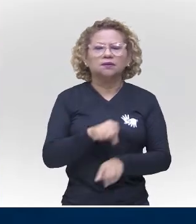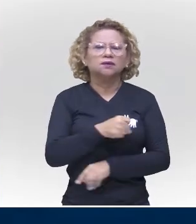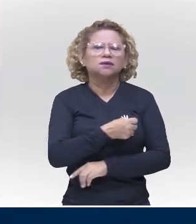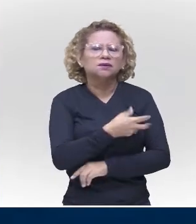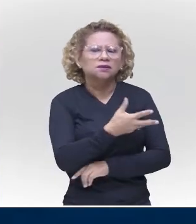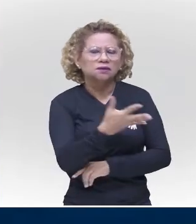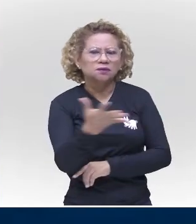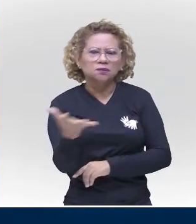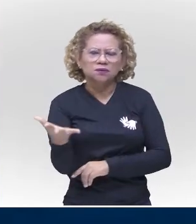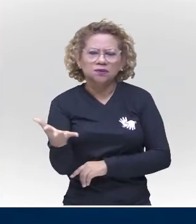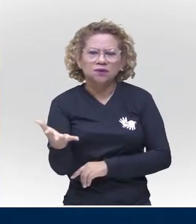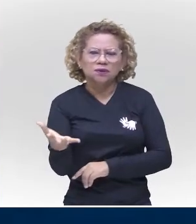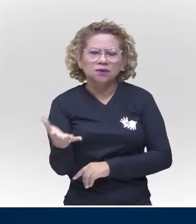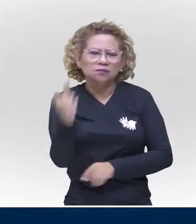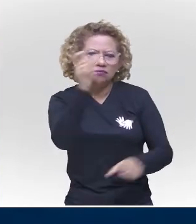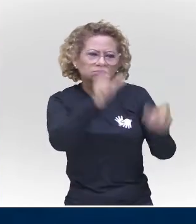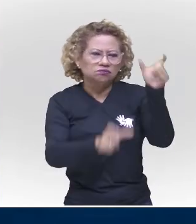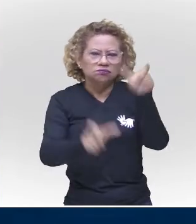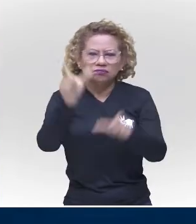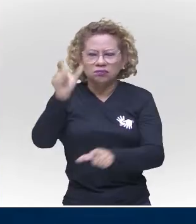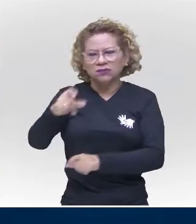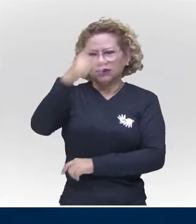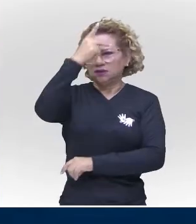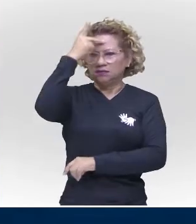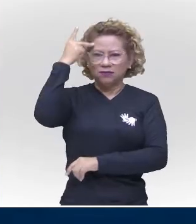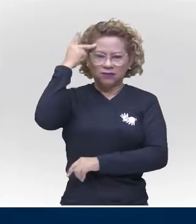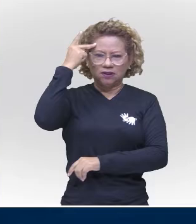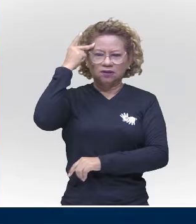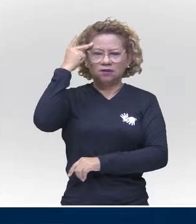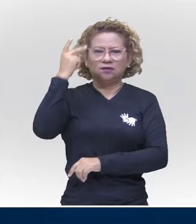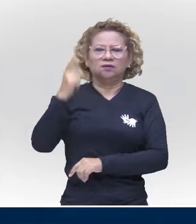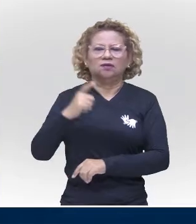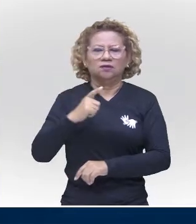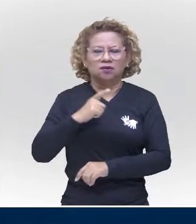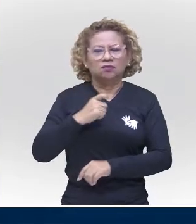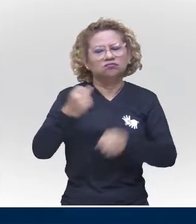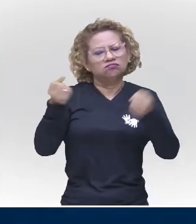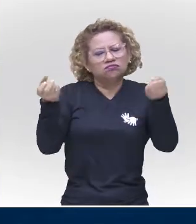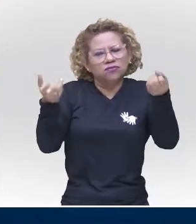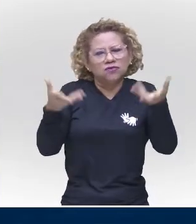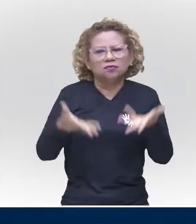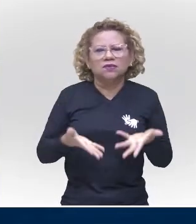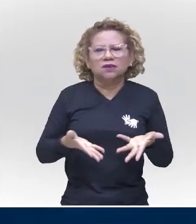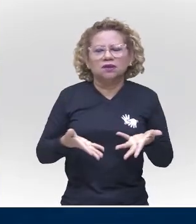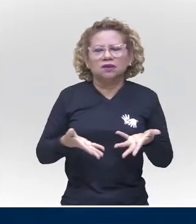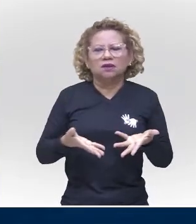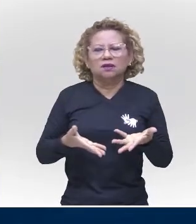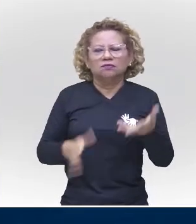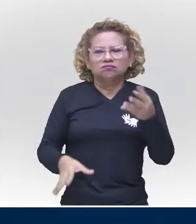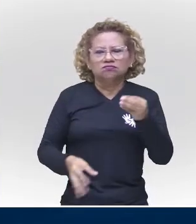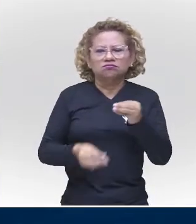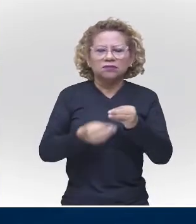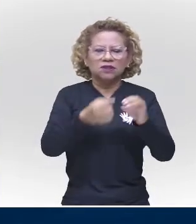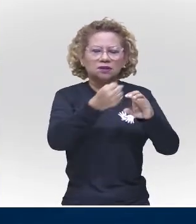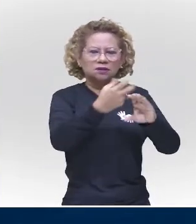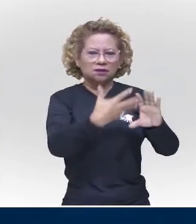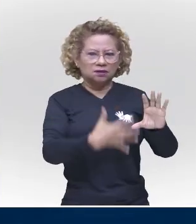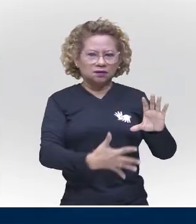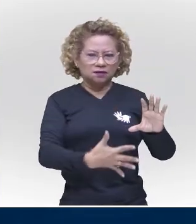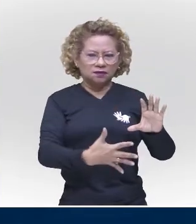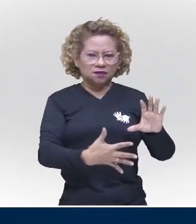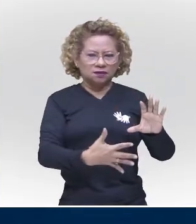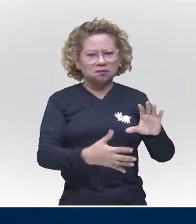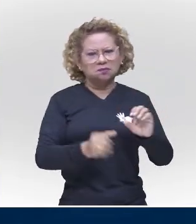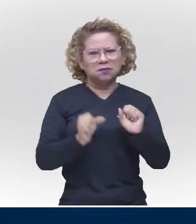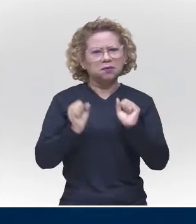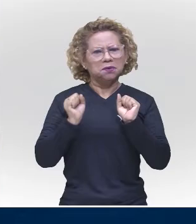de jogadores, né? E a nossa aula está justamente direcionada a essa classificação, que